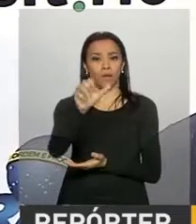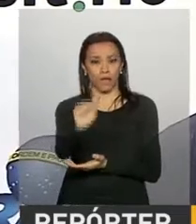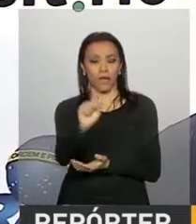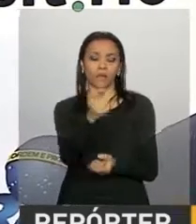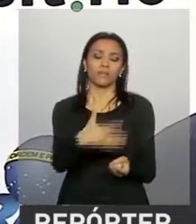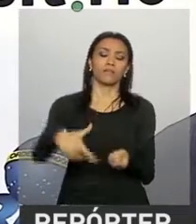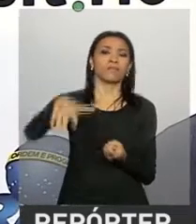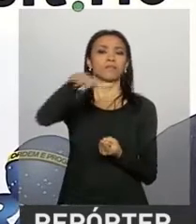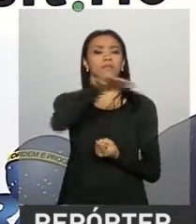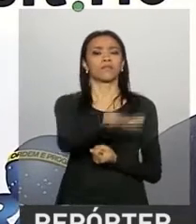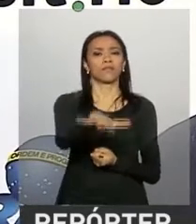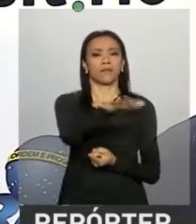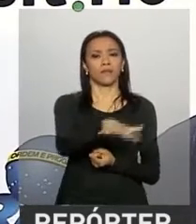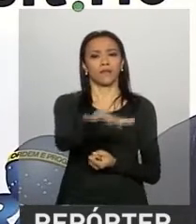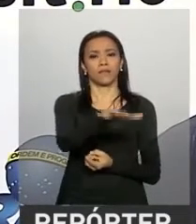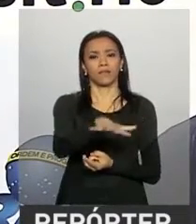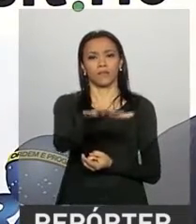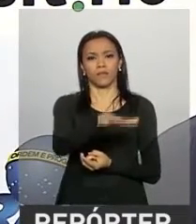na área de